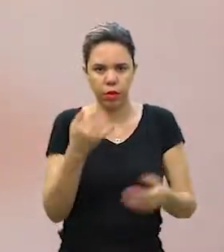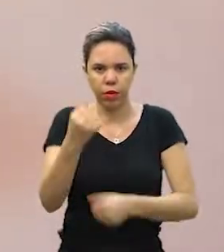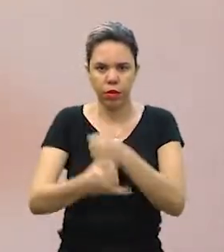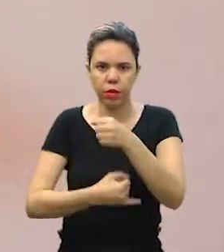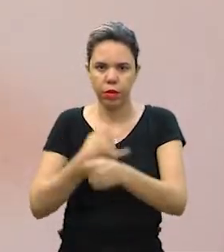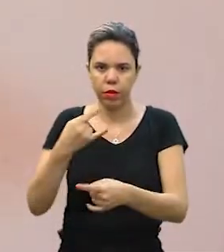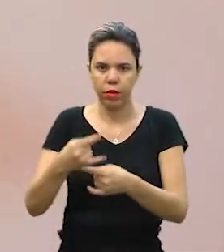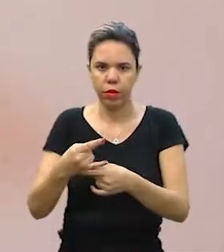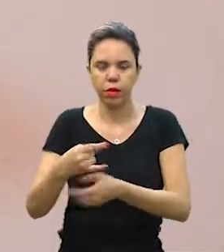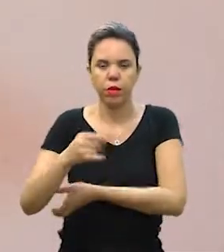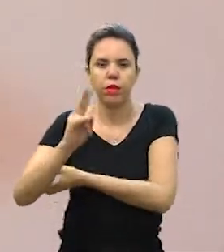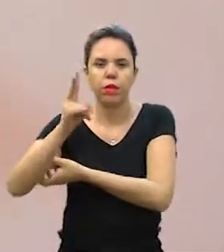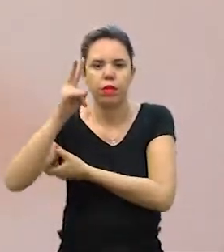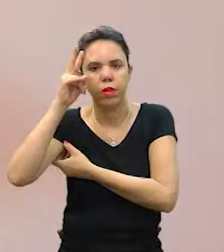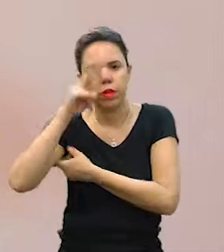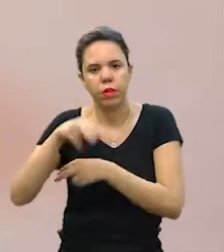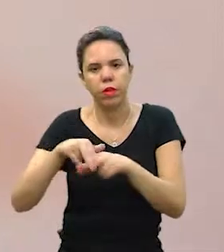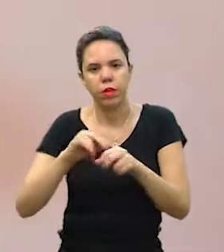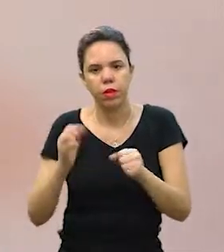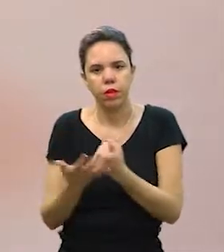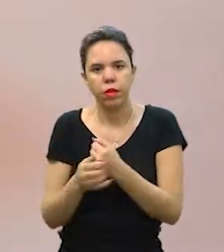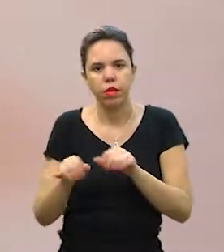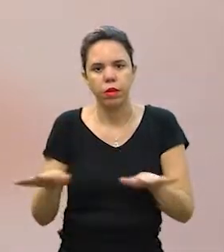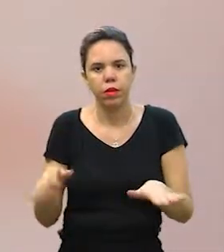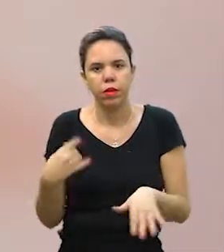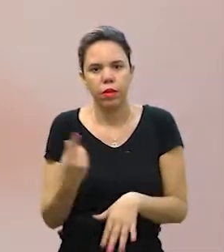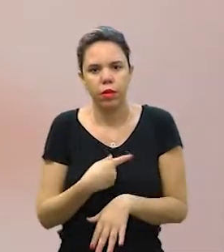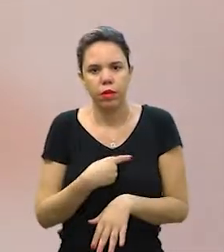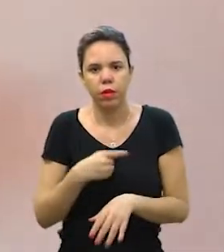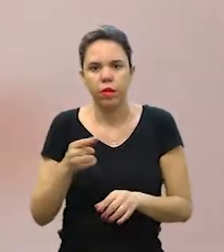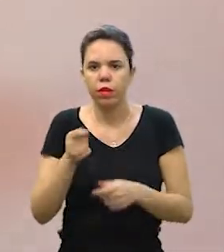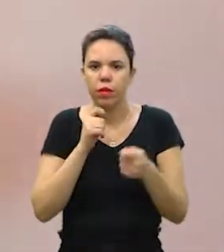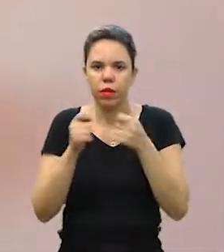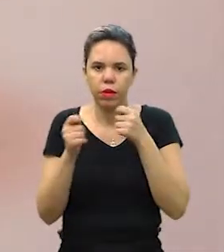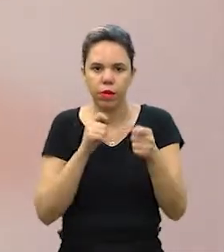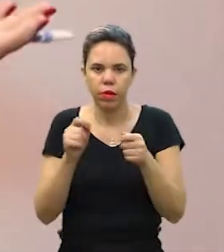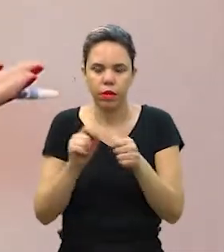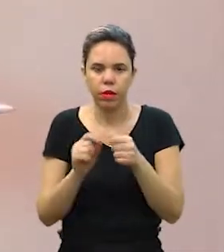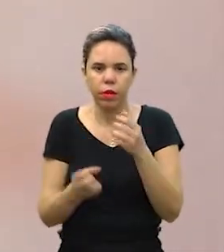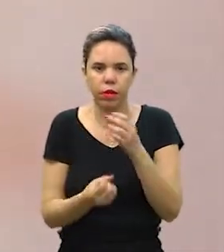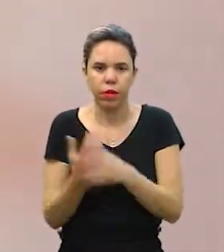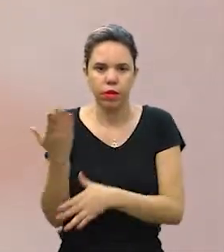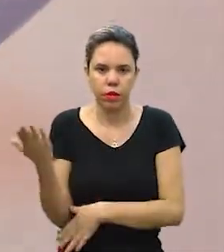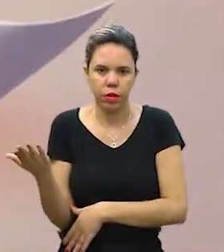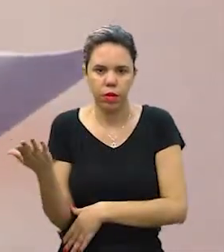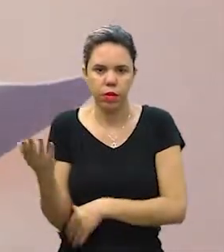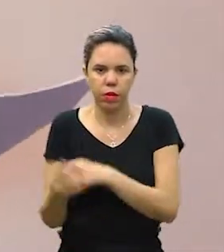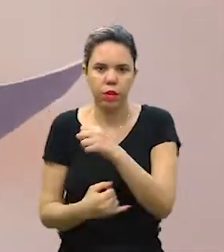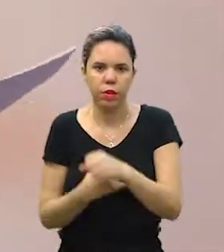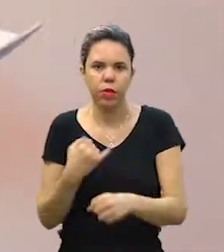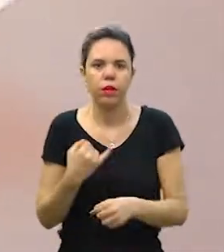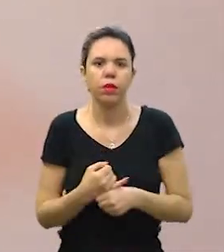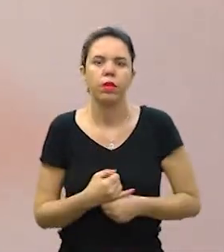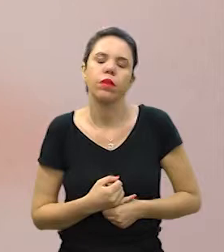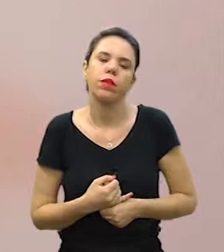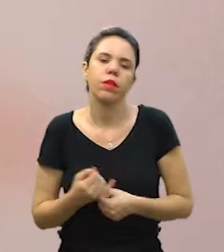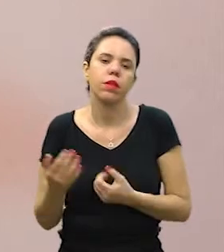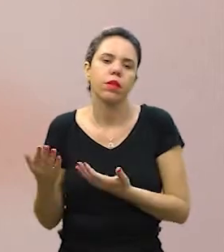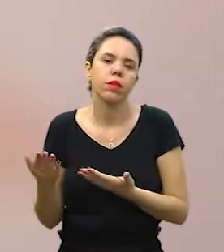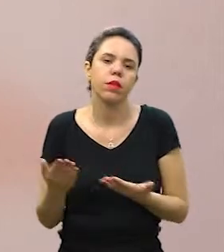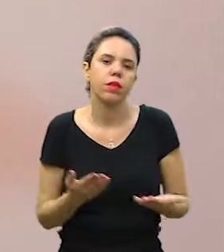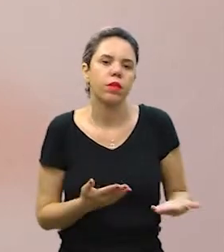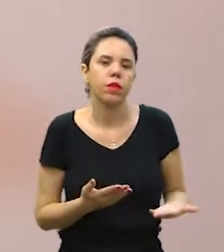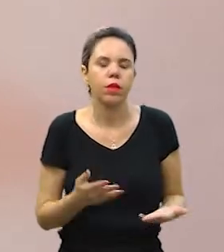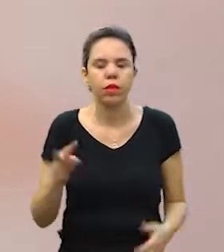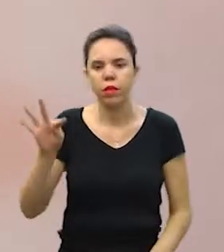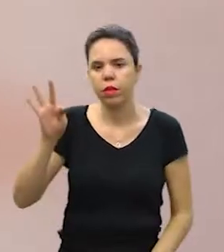maneira online, lembrando sempre que por causa da pandemia, as nossas entrevistas estão acontecendo assim de maneira remota. Eu recebo, olha